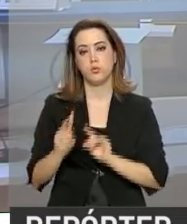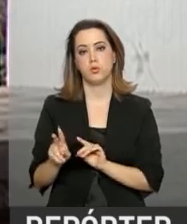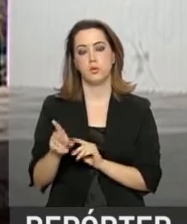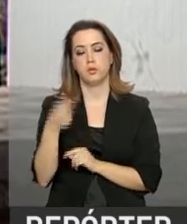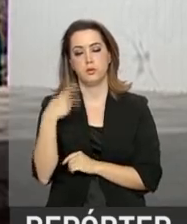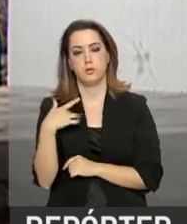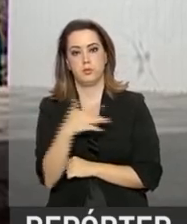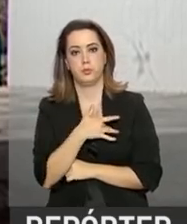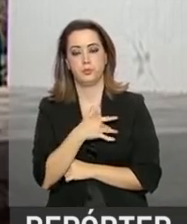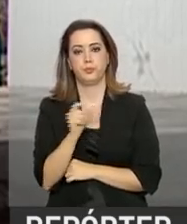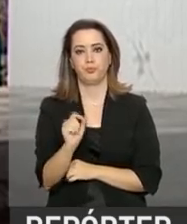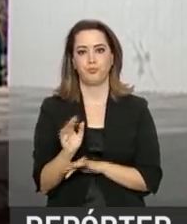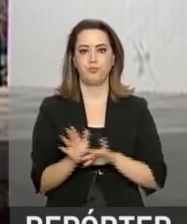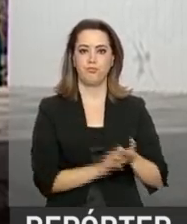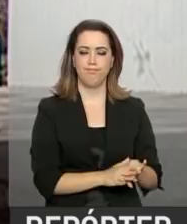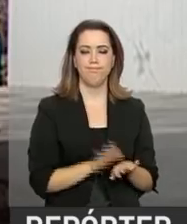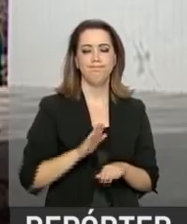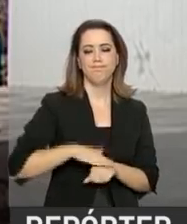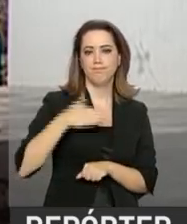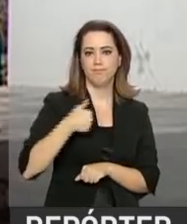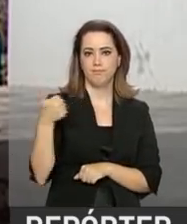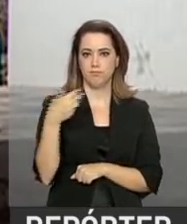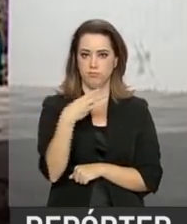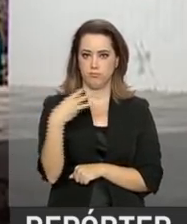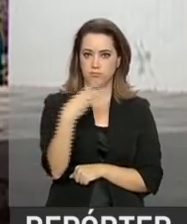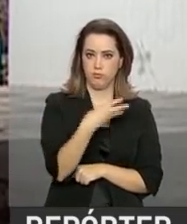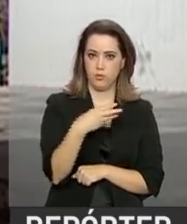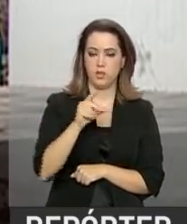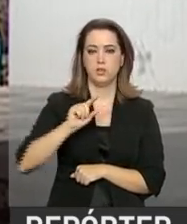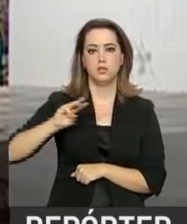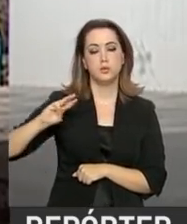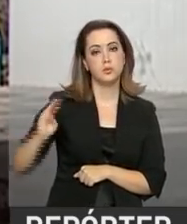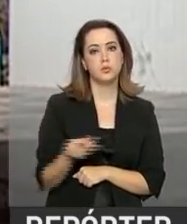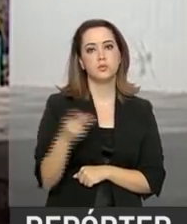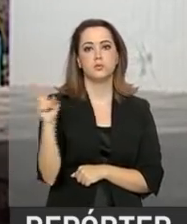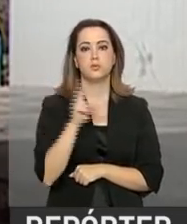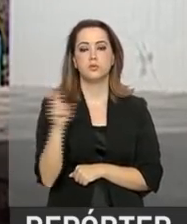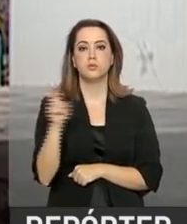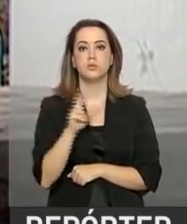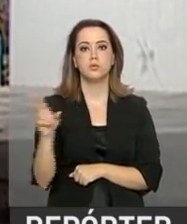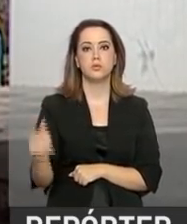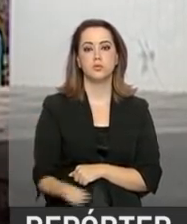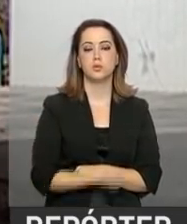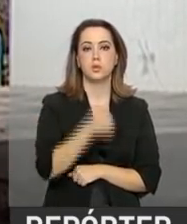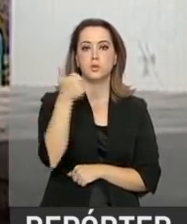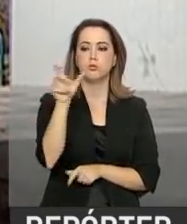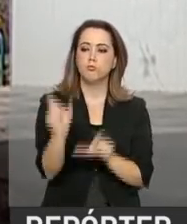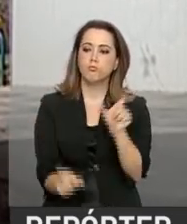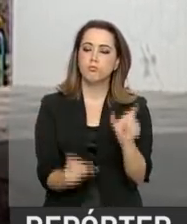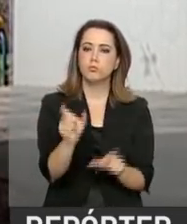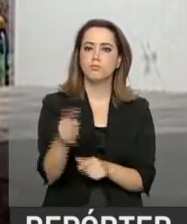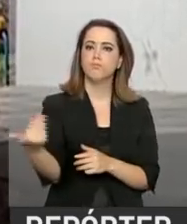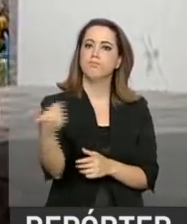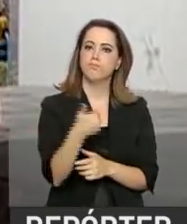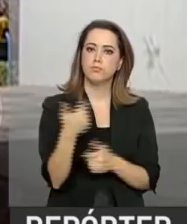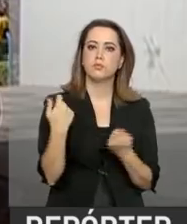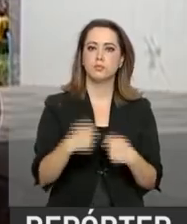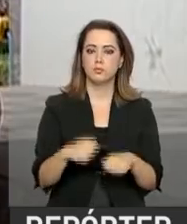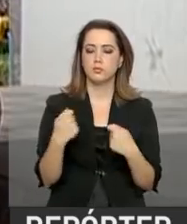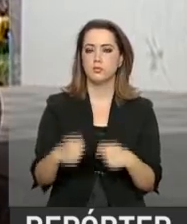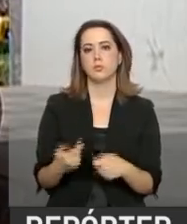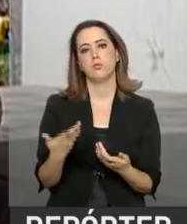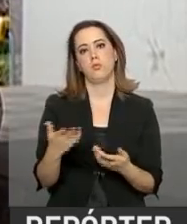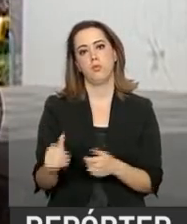desnecessários são mais de R 133 milhões deais para qualificar os atendimentos e incentivar os gestores a